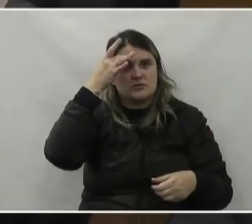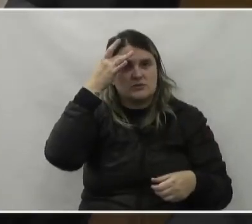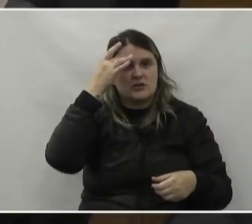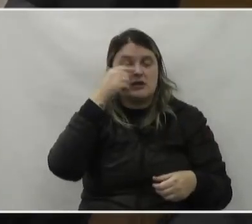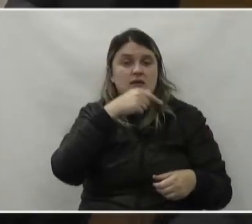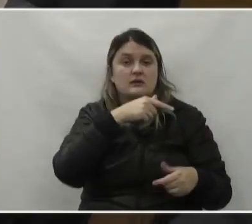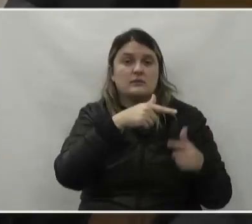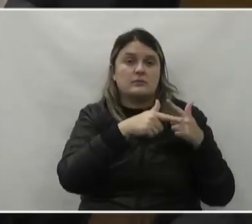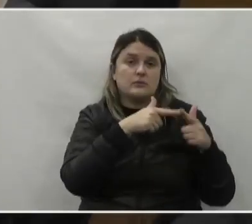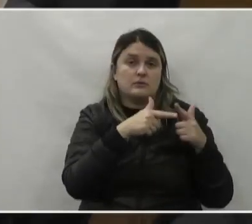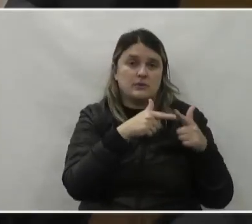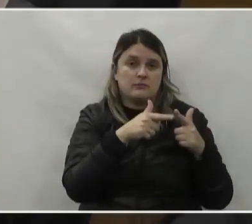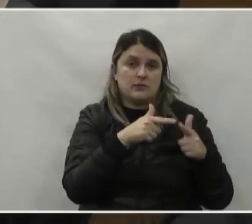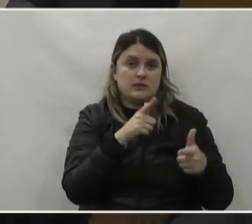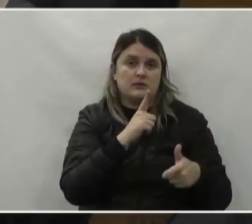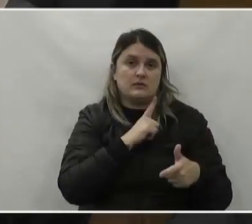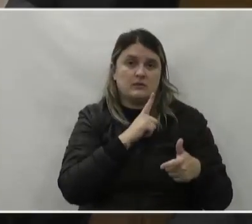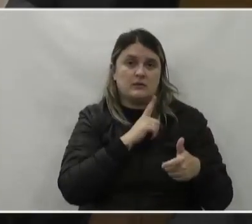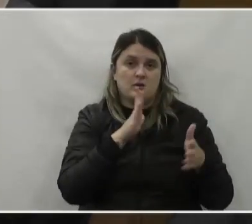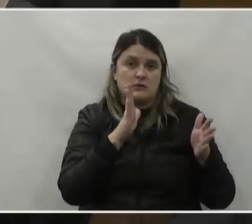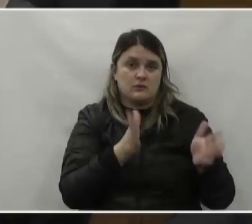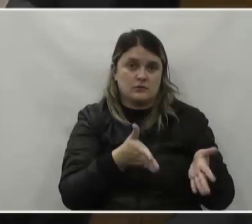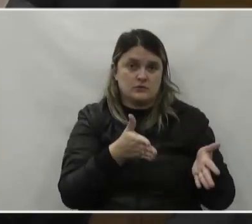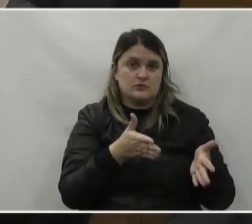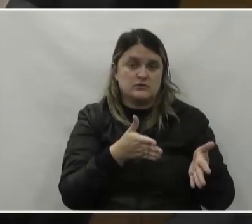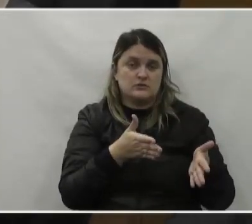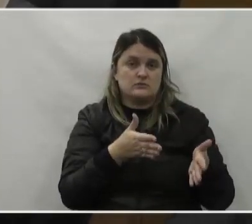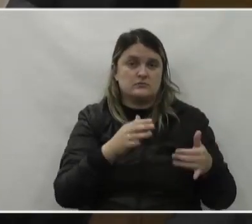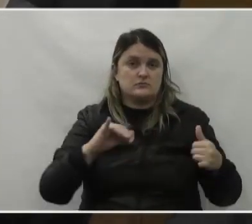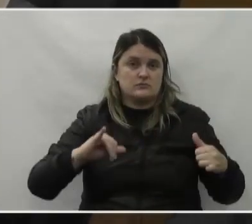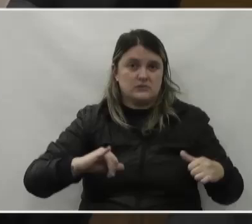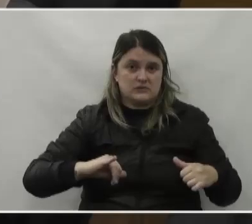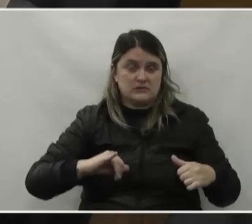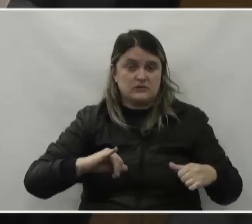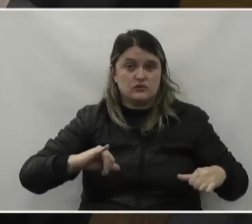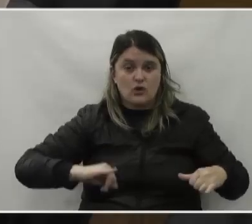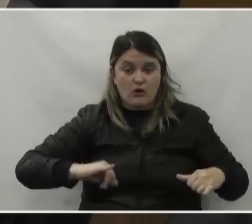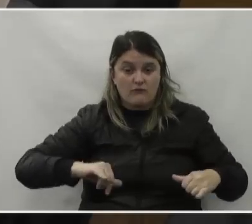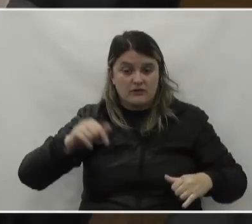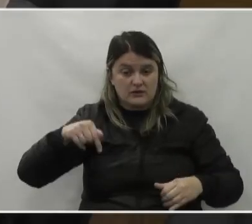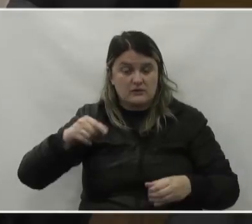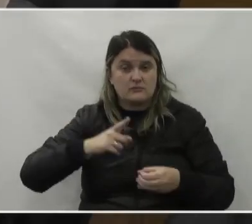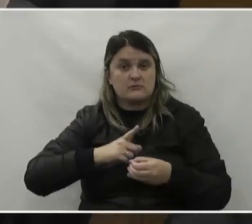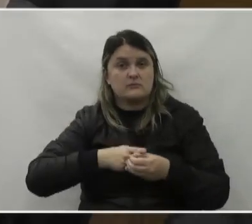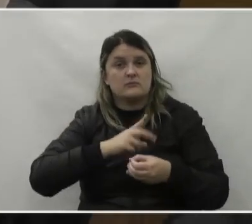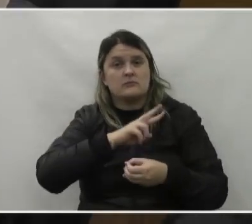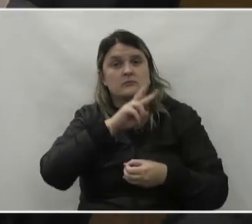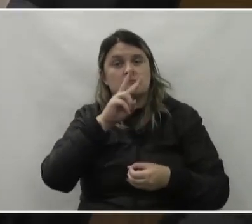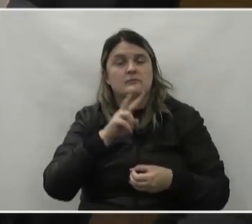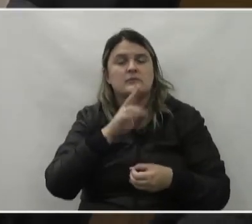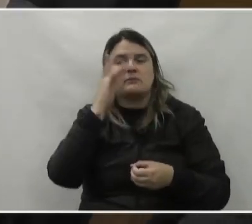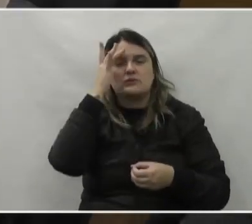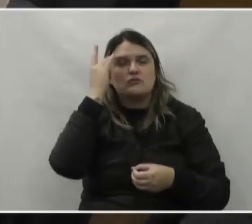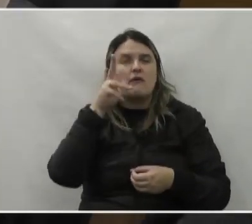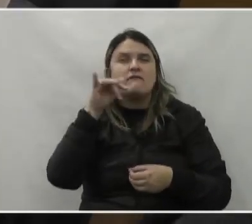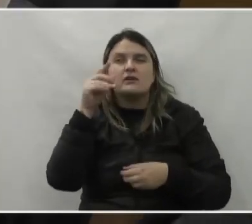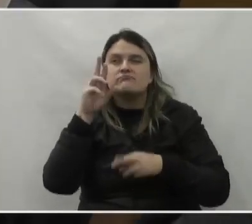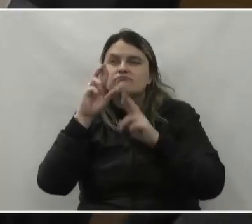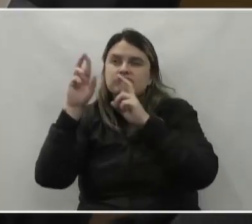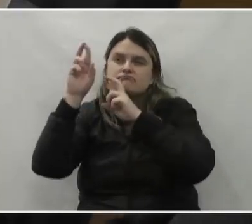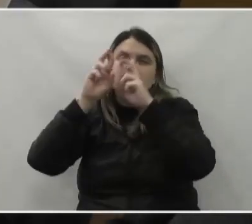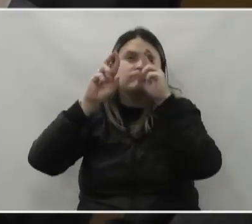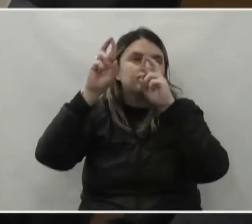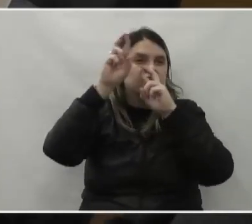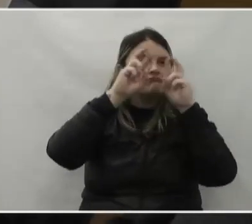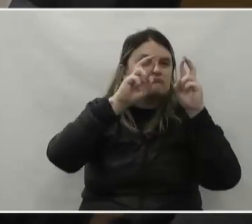que hoje assola a União da Vitória, né, que você percorre, né, e defende,